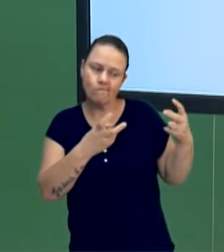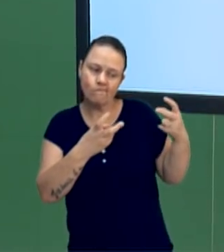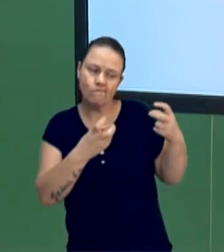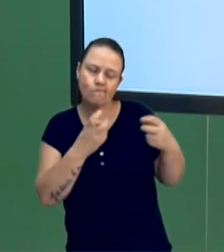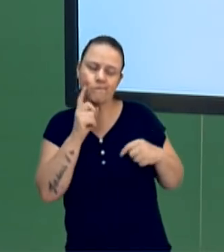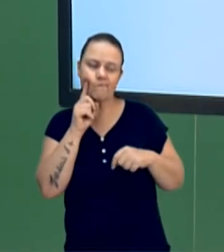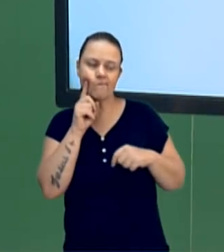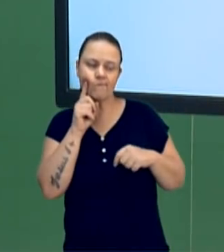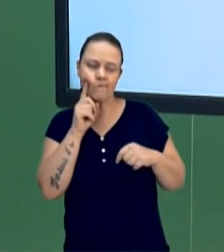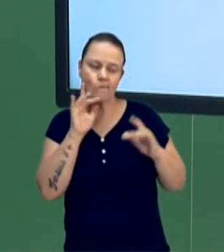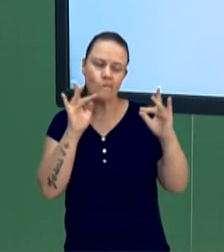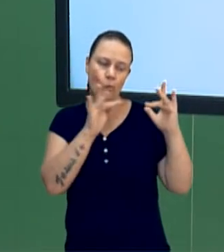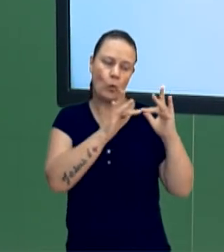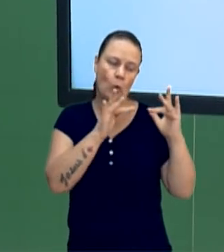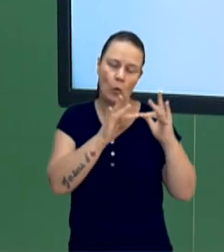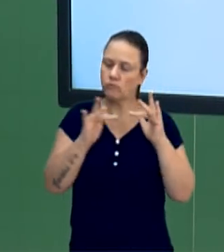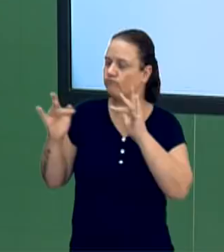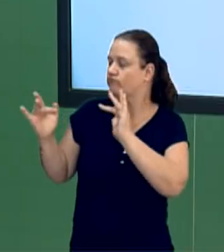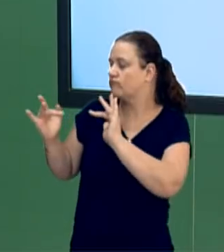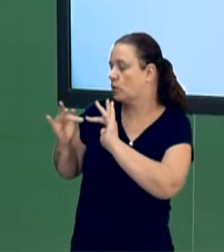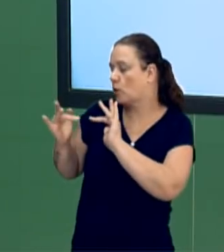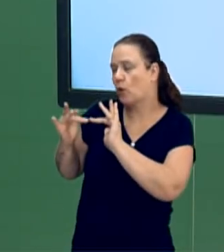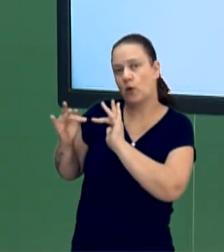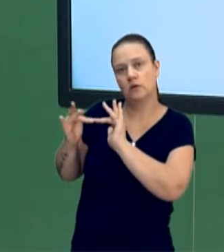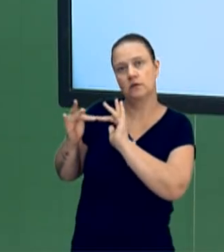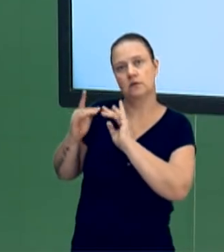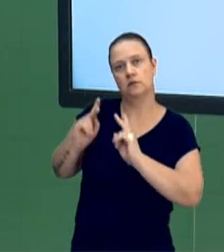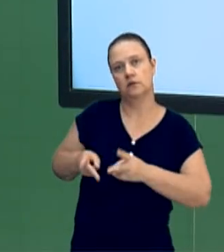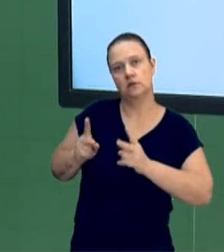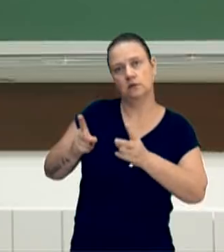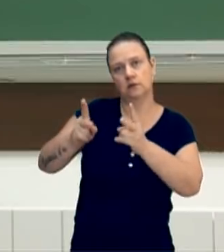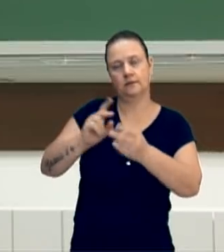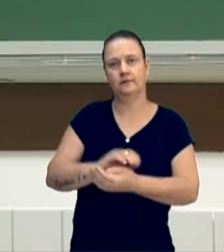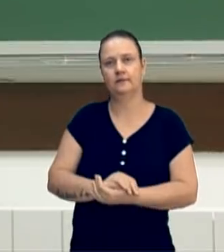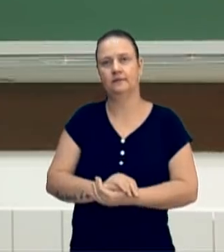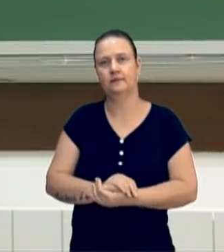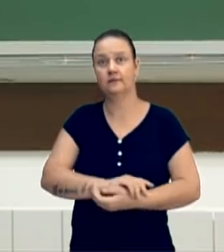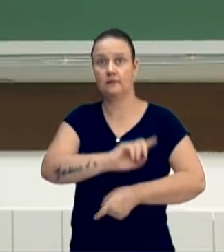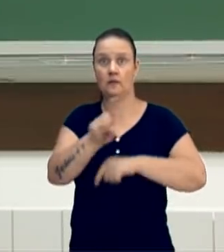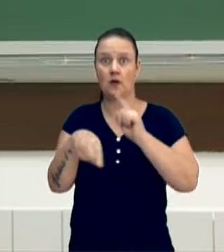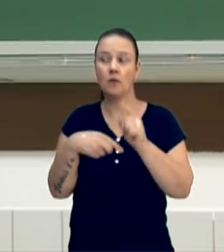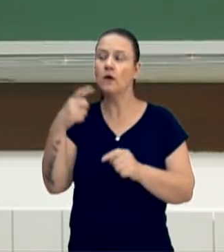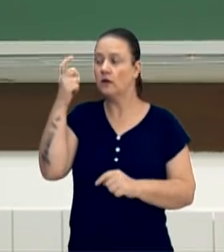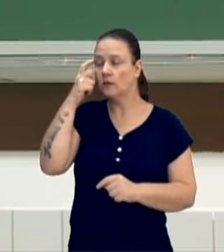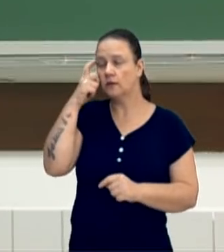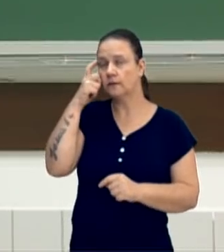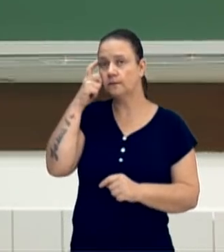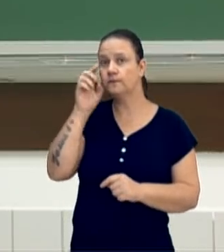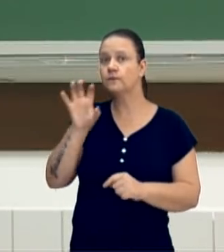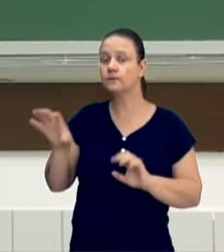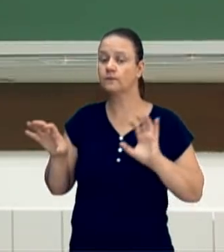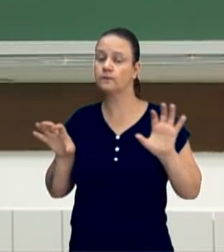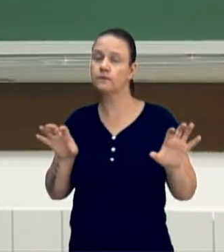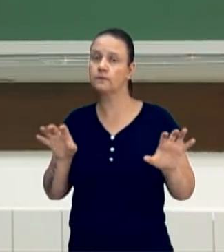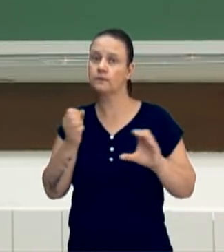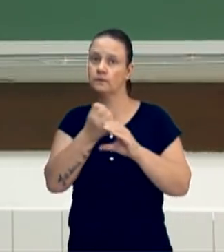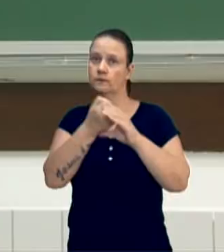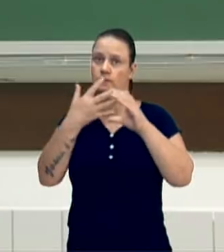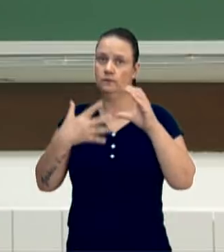analisar, conviver mais, tudo bem? Então, isso eu estou falando das